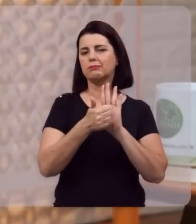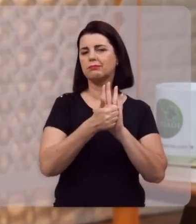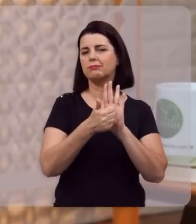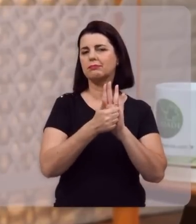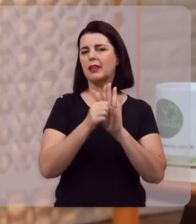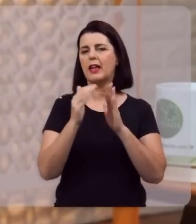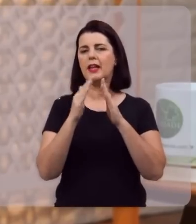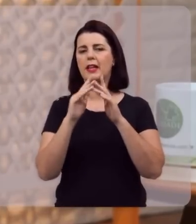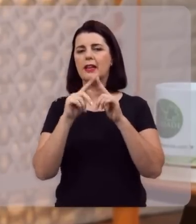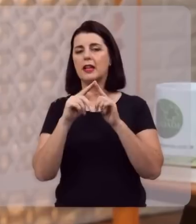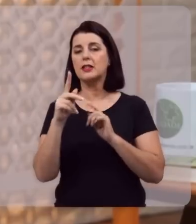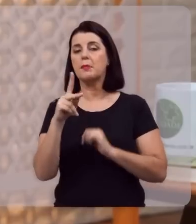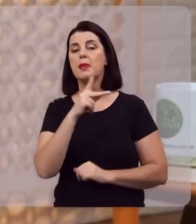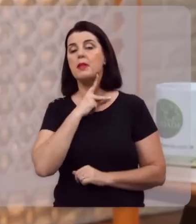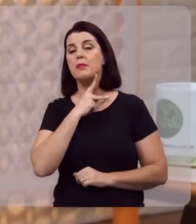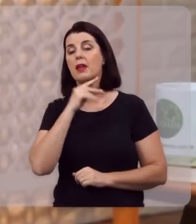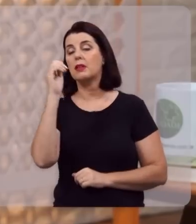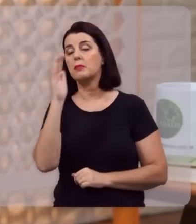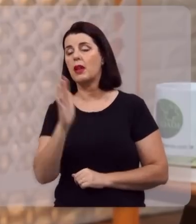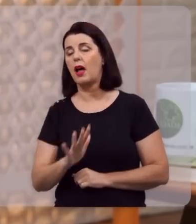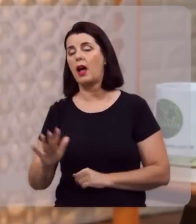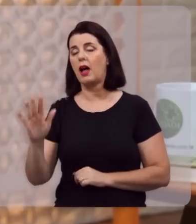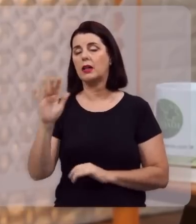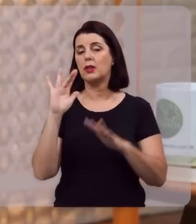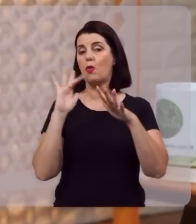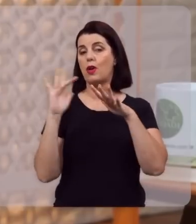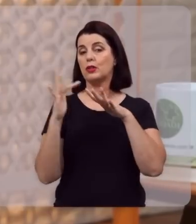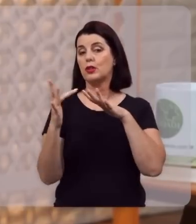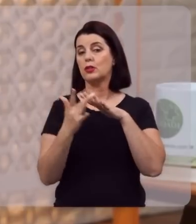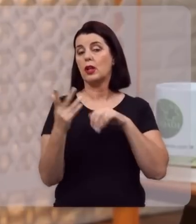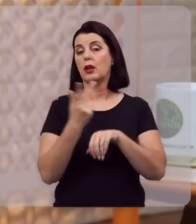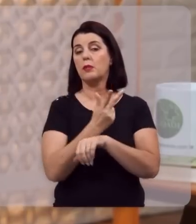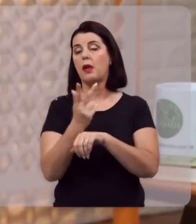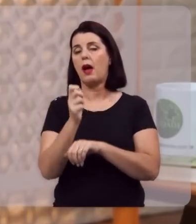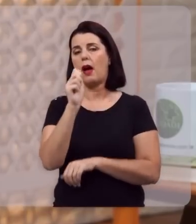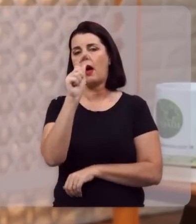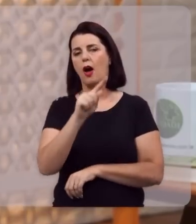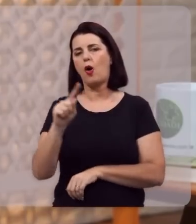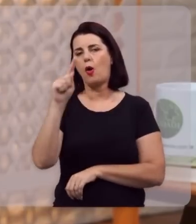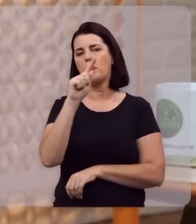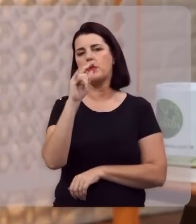Igreja Presbiteriana do Brasil nas redes sociais, sempre buscando pelo